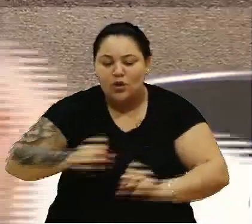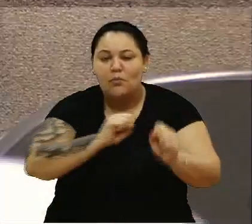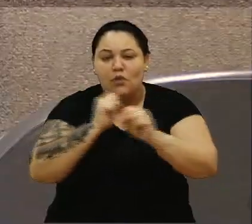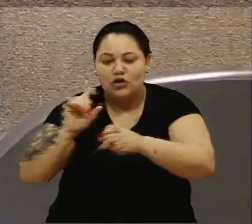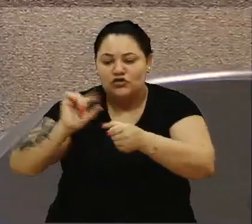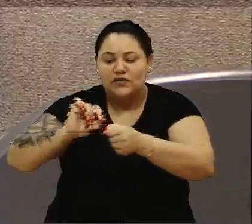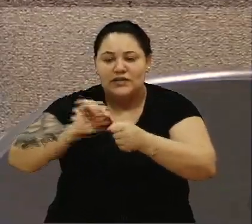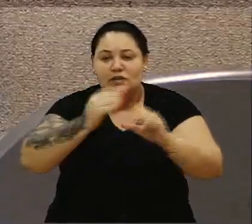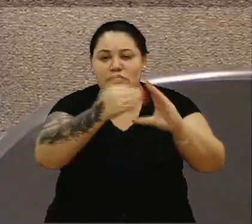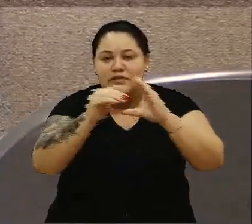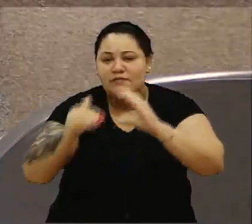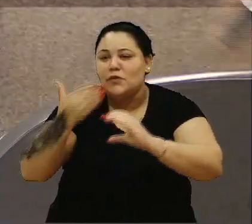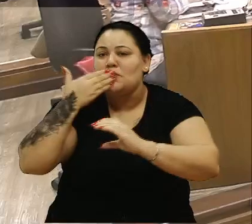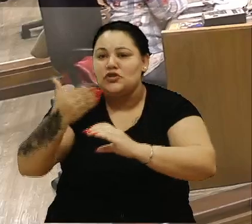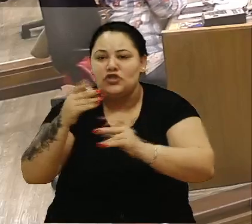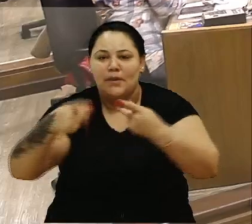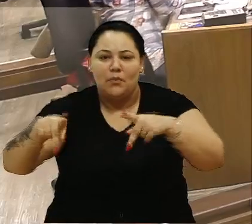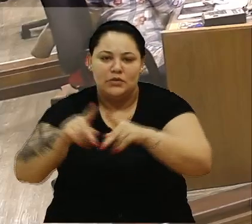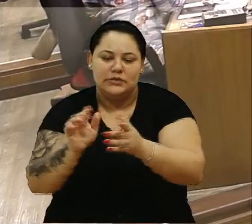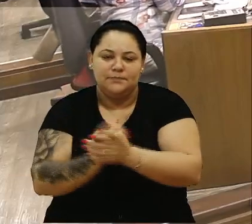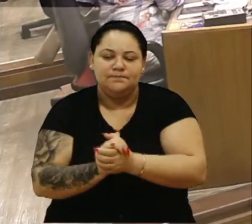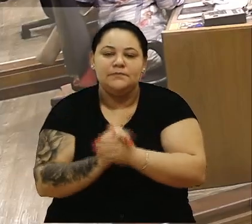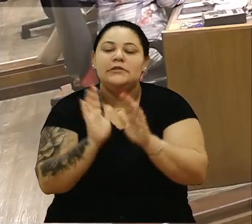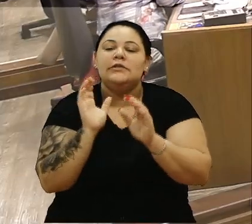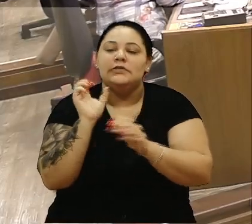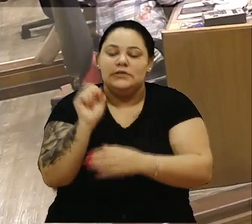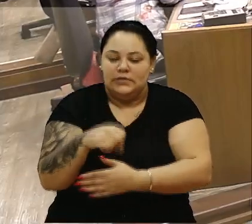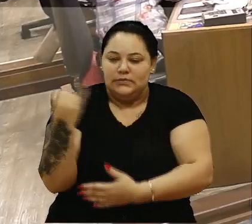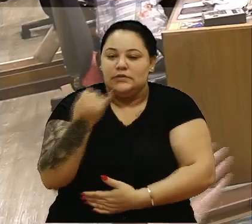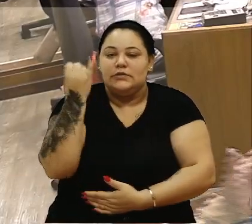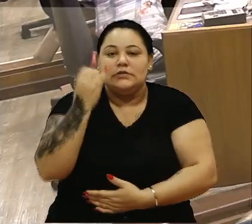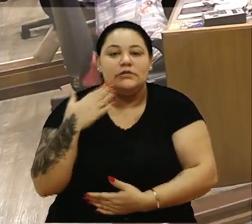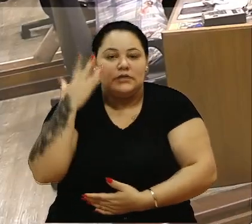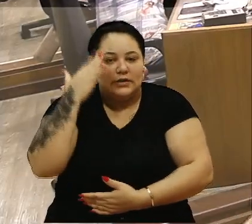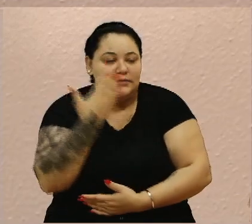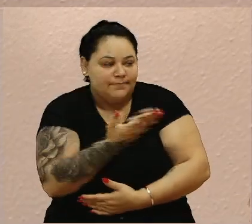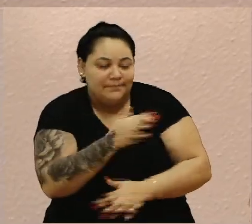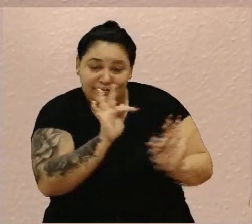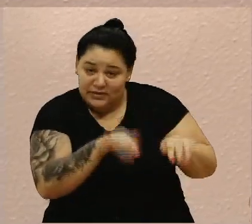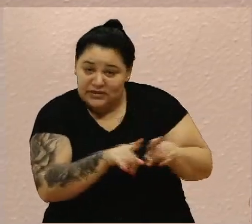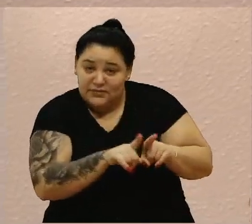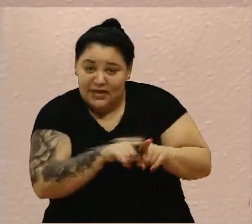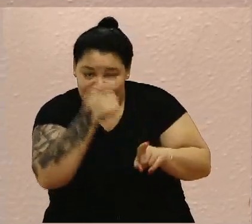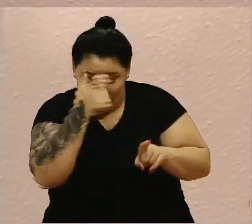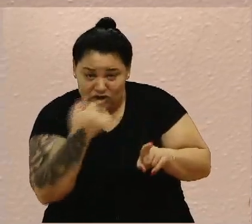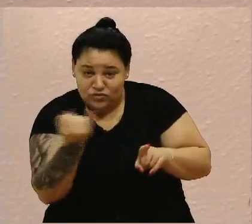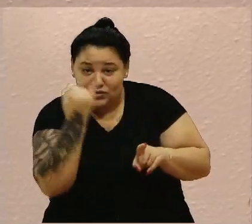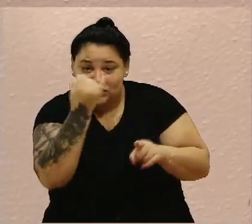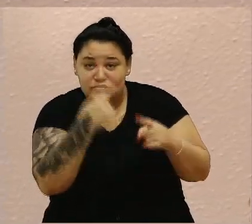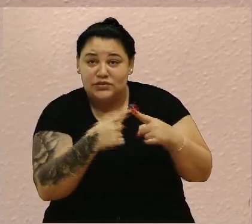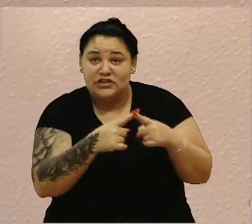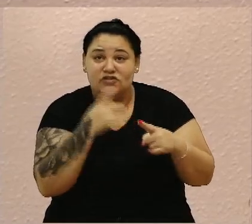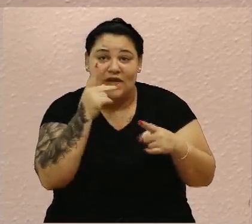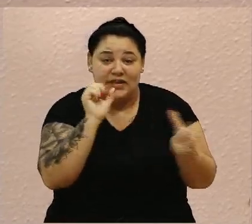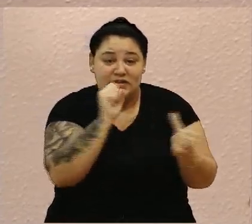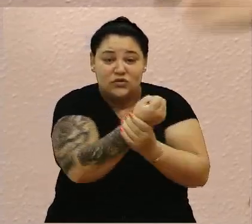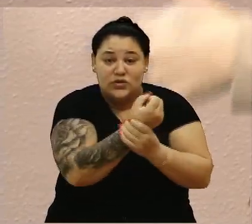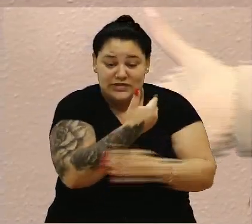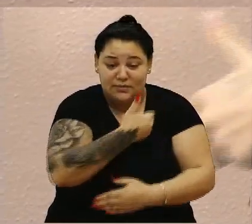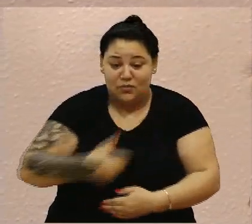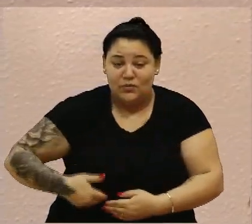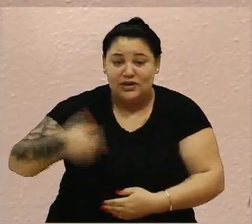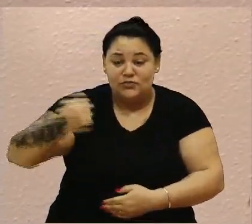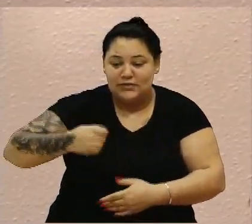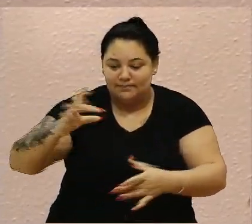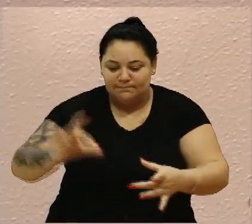encaminhamentos. Obrigada, Importantíssimo, vereadora Daiane, para finalizar, senhor presidente, acho que é importante porque quando a gente fala de segurança pública, a gente precisa